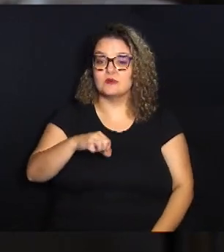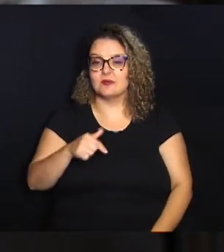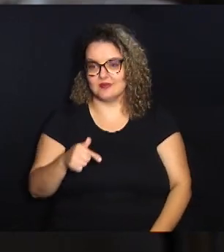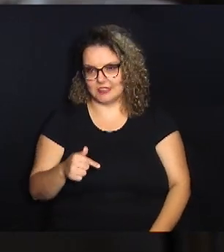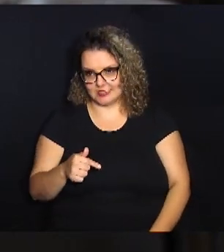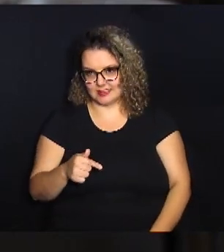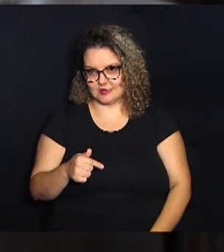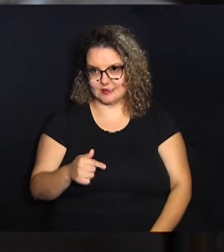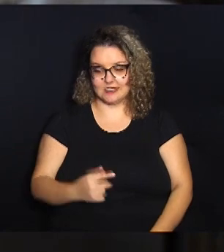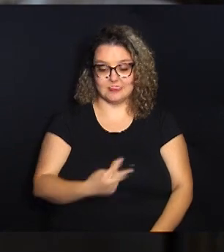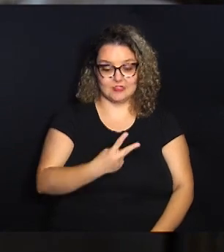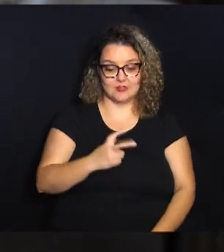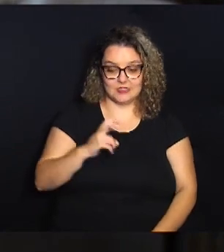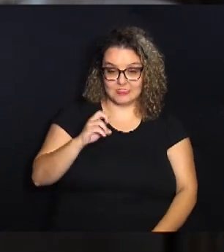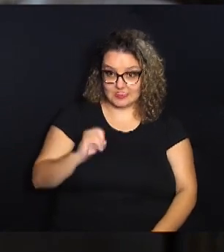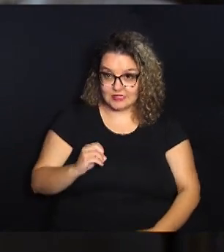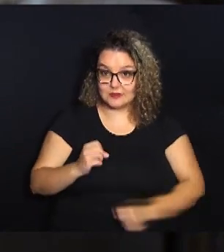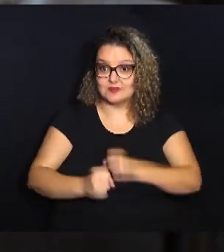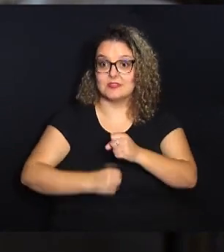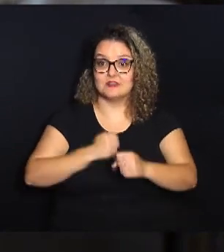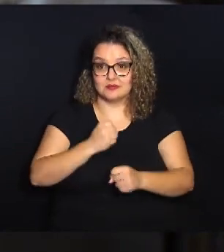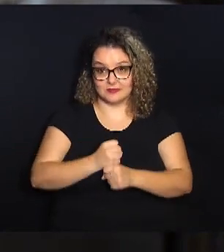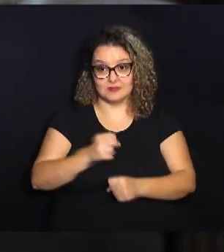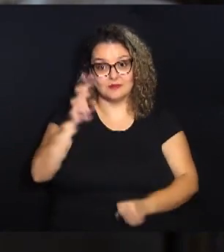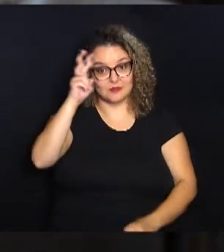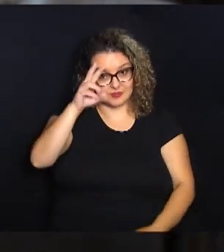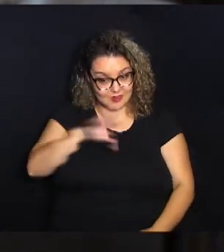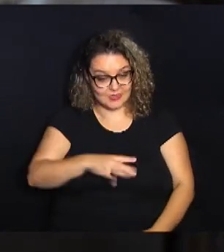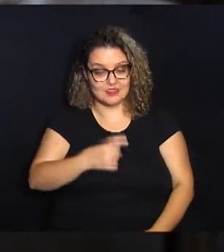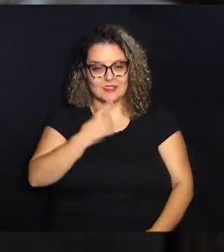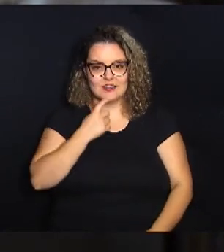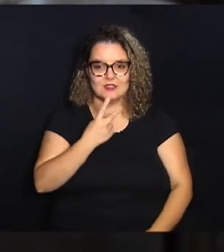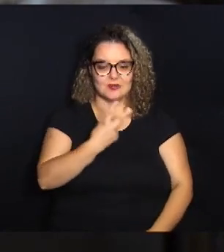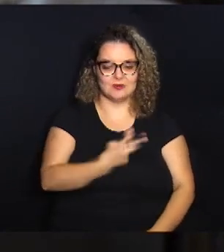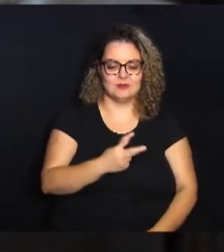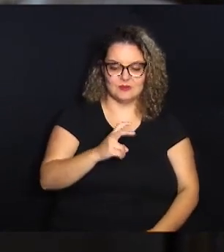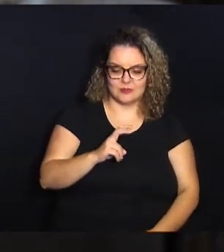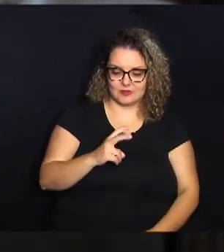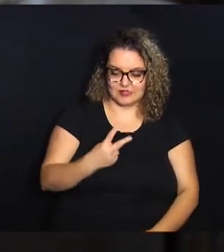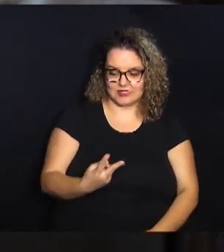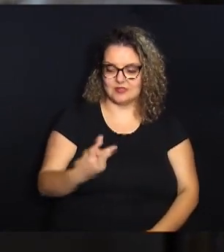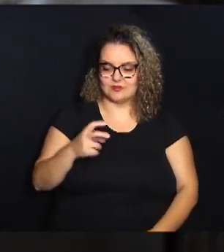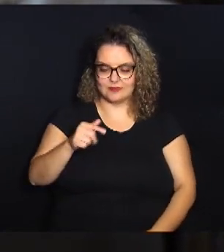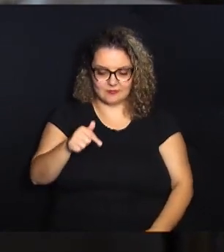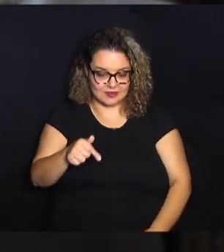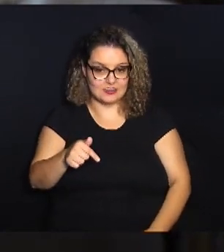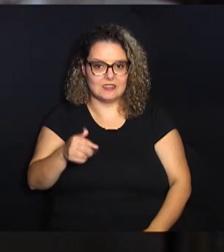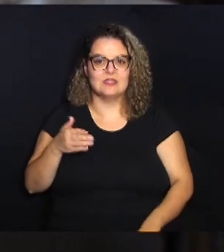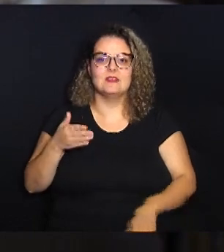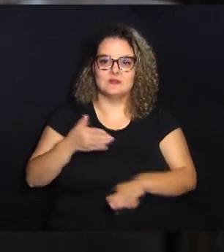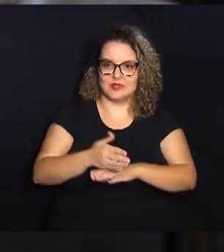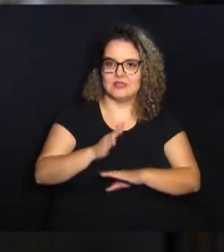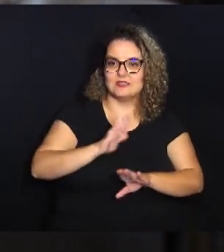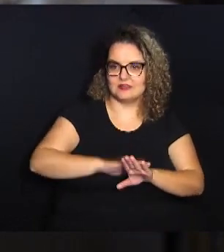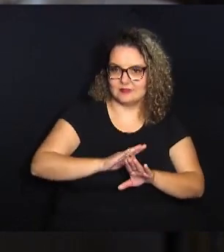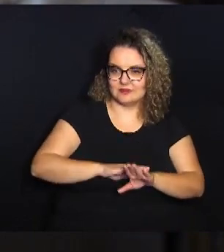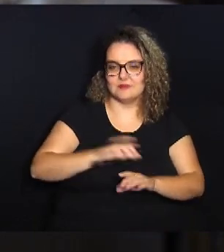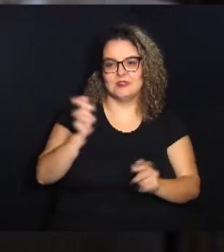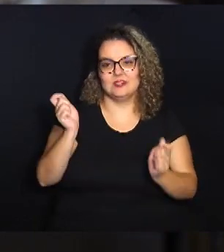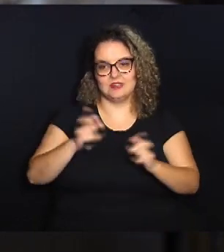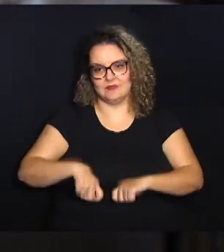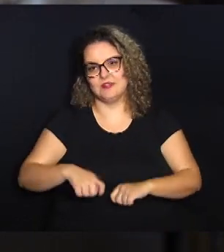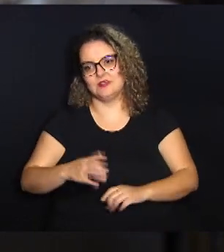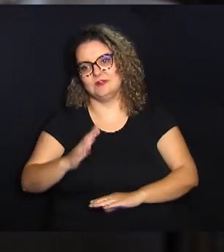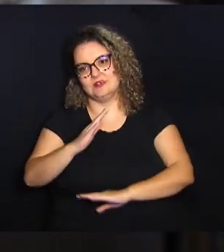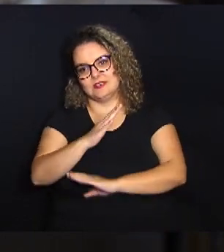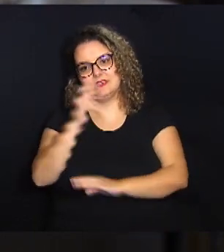Então, nesses 250 anos de história da cidade, 227 tem a participação efetiva da Câmara. Aqui no início,